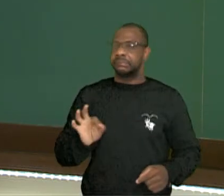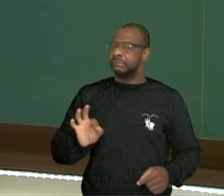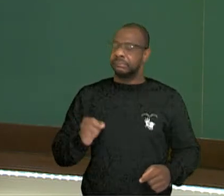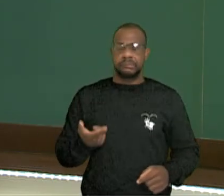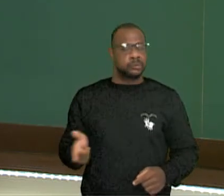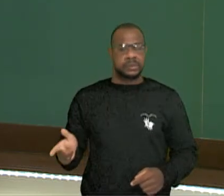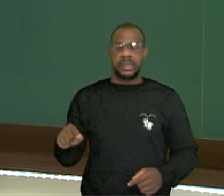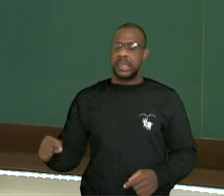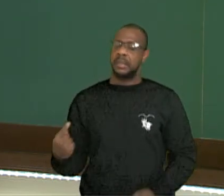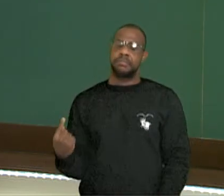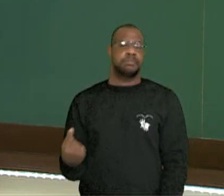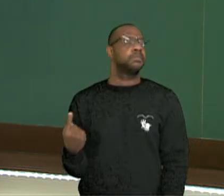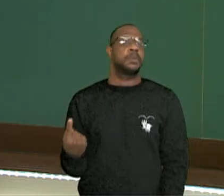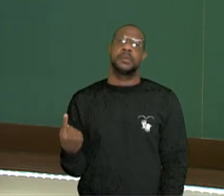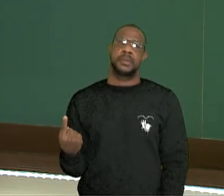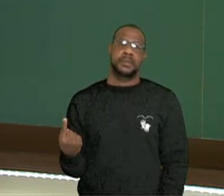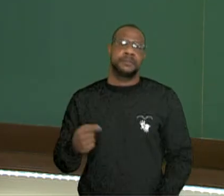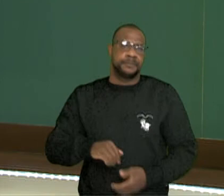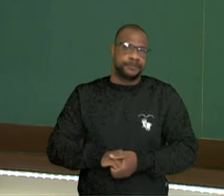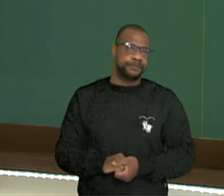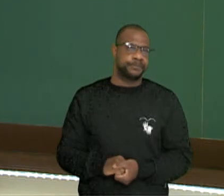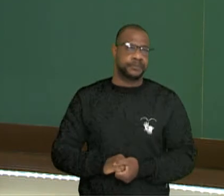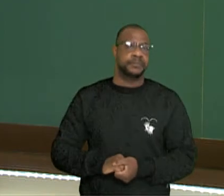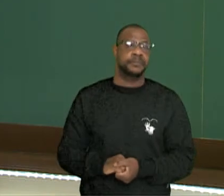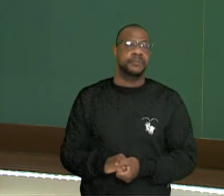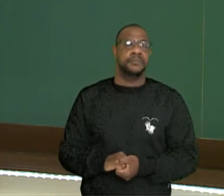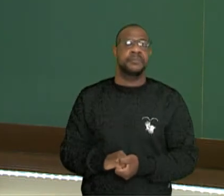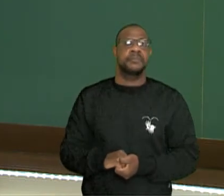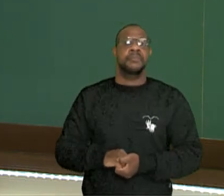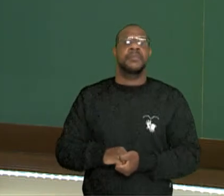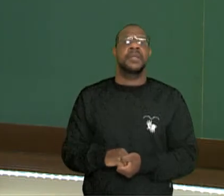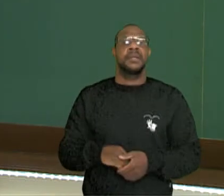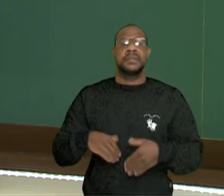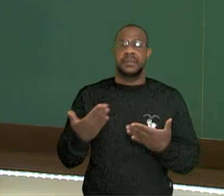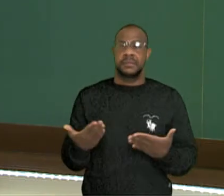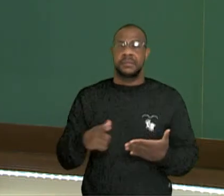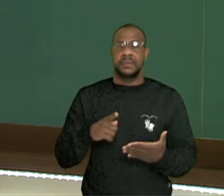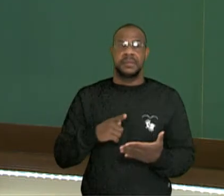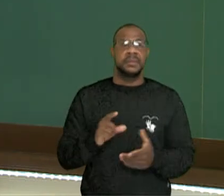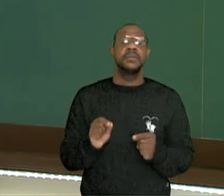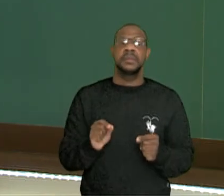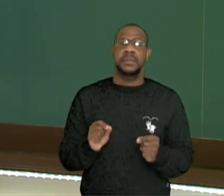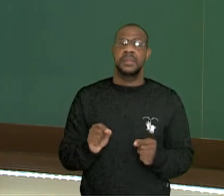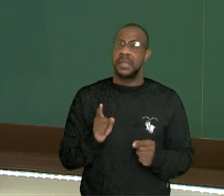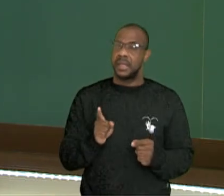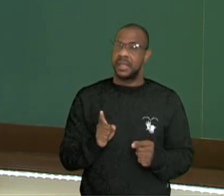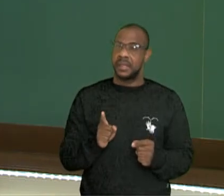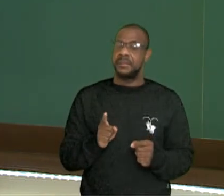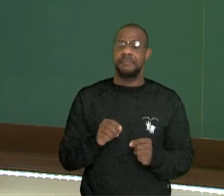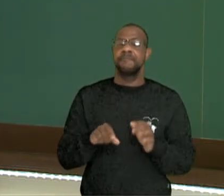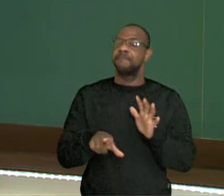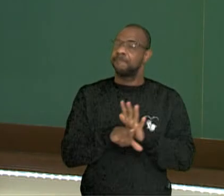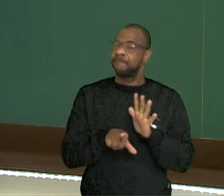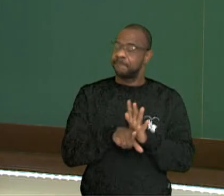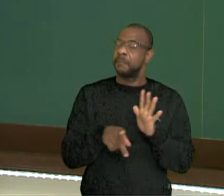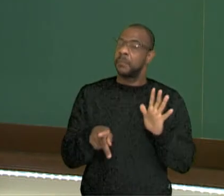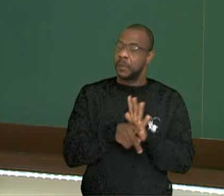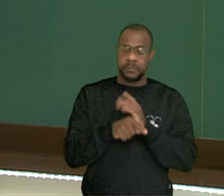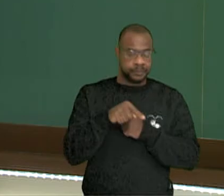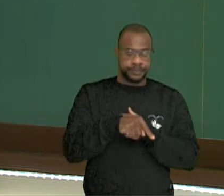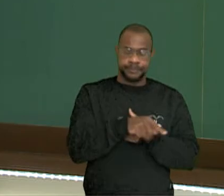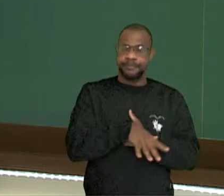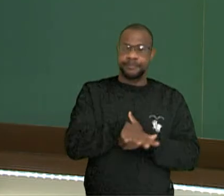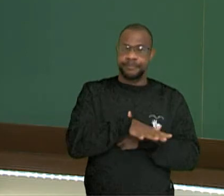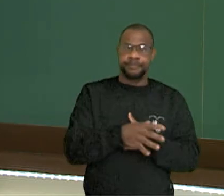parlamento. O Bill of Rights traz, portanto, né, essa série de determinações para limitar o poder